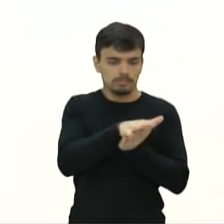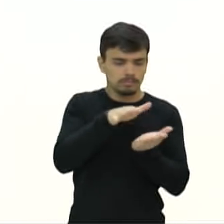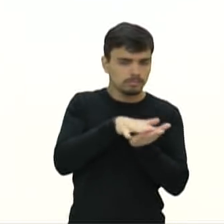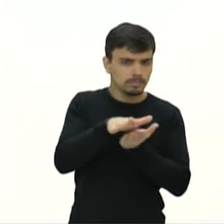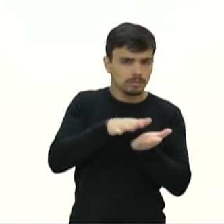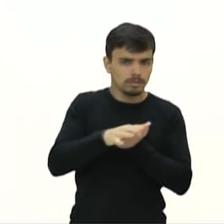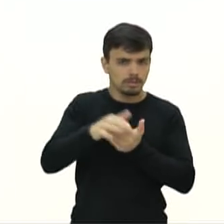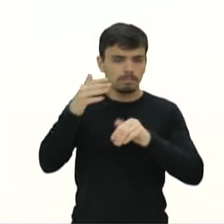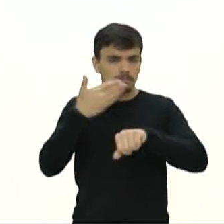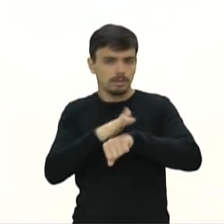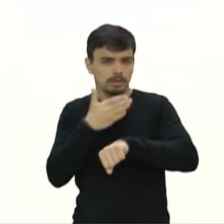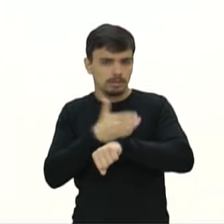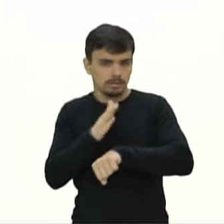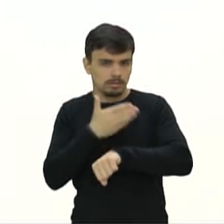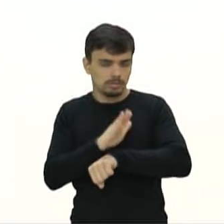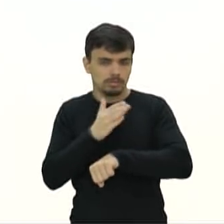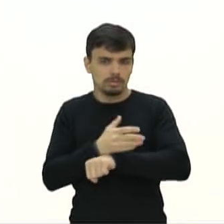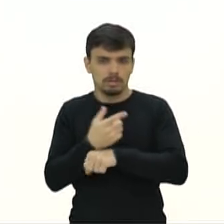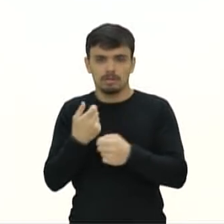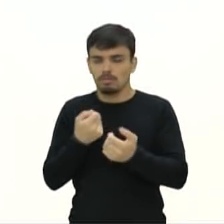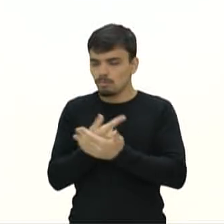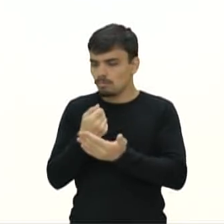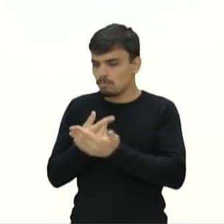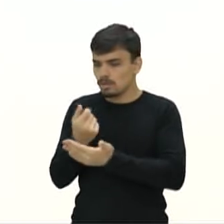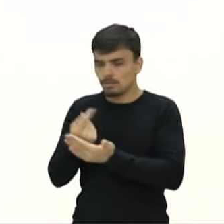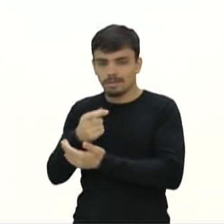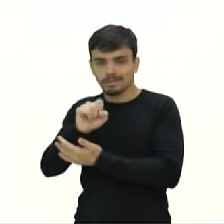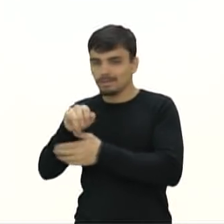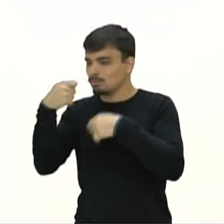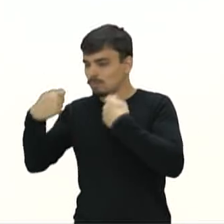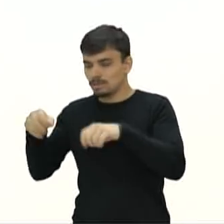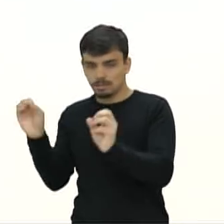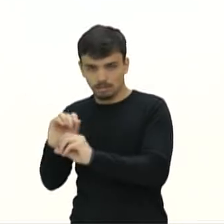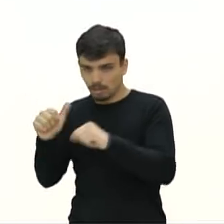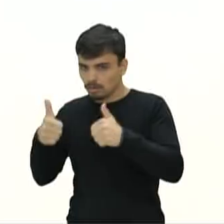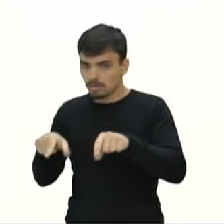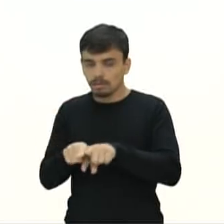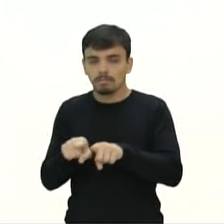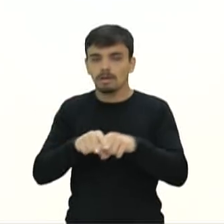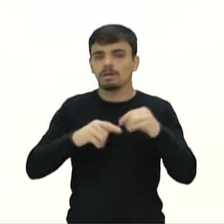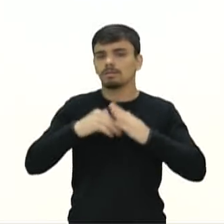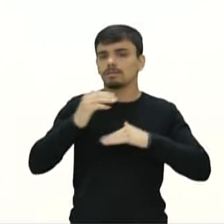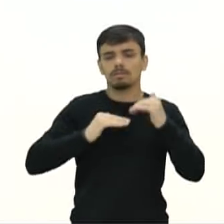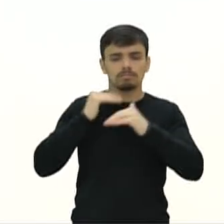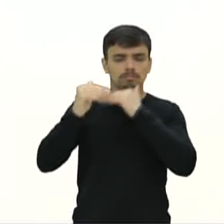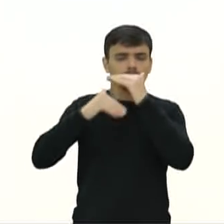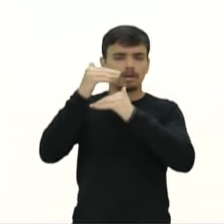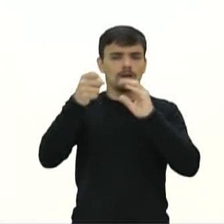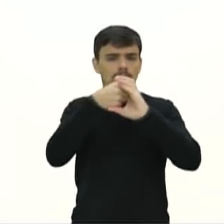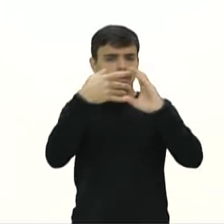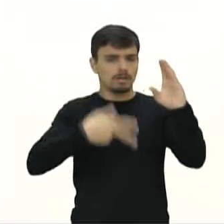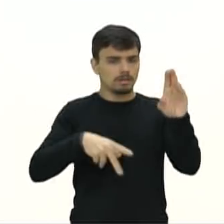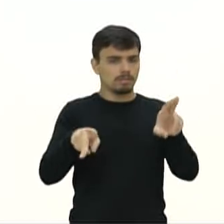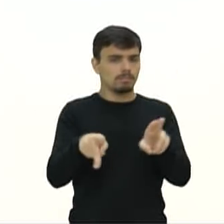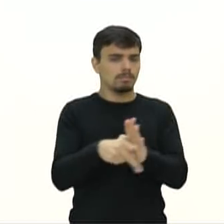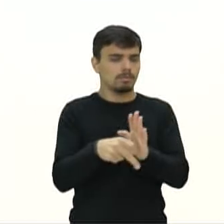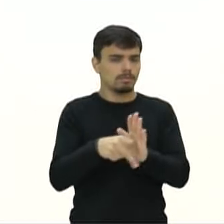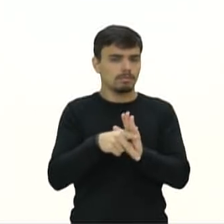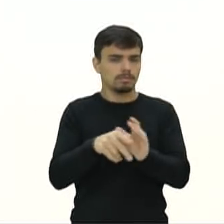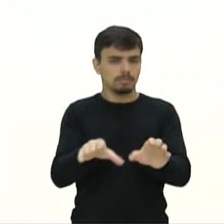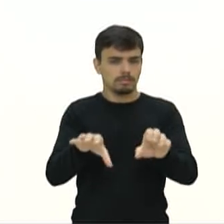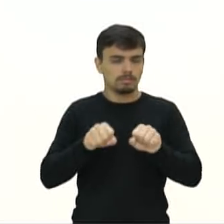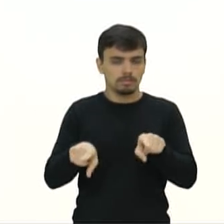ou prática de comprar em demasia sem necessidade. Procedimento caracterizado pela aquisição ou